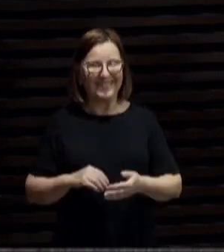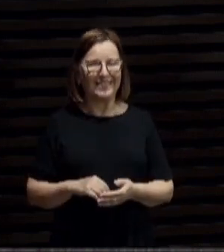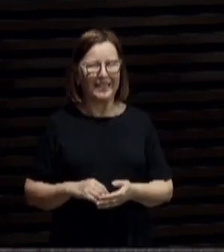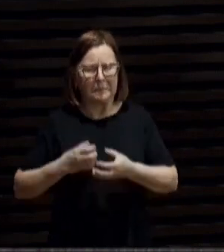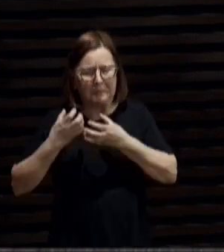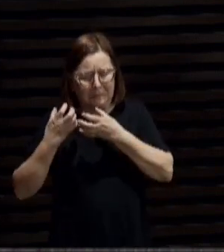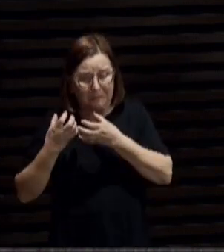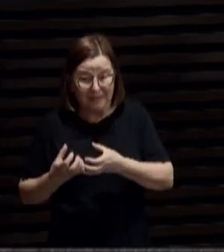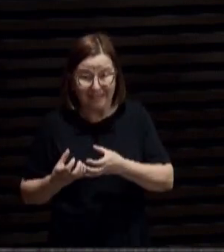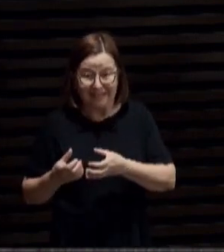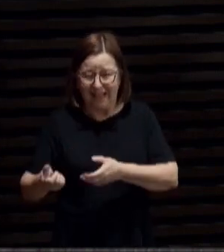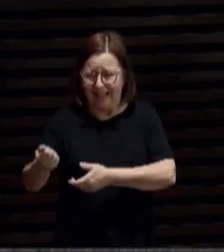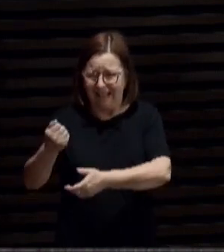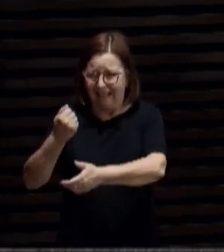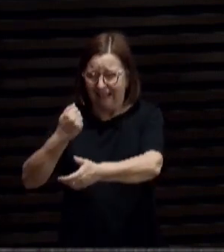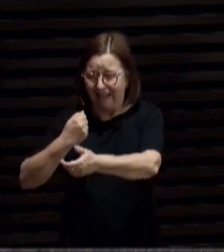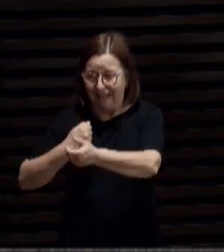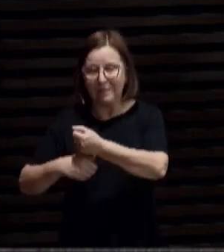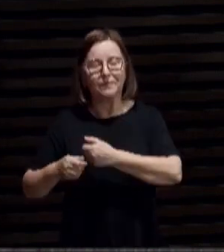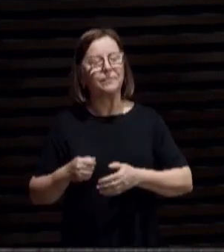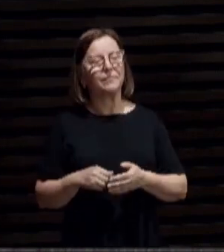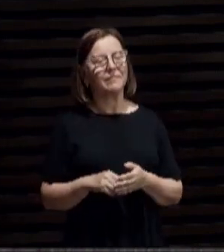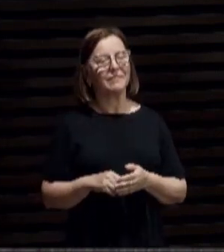Pesou. E ele diz assim,